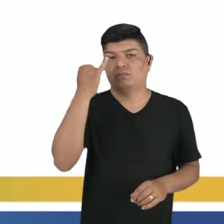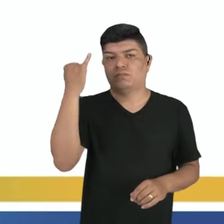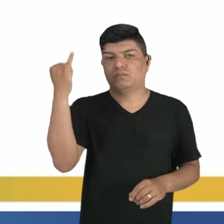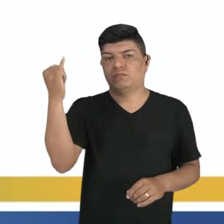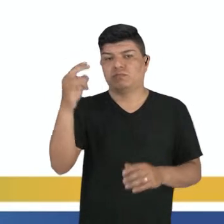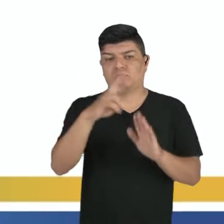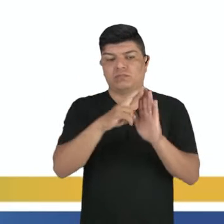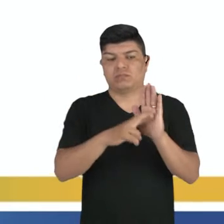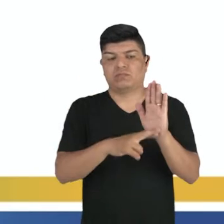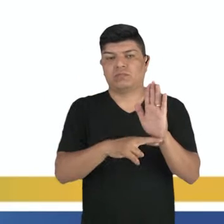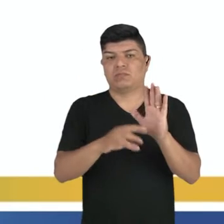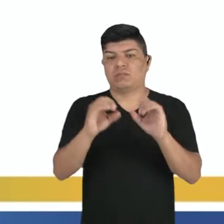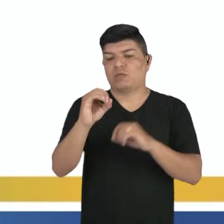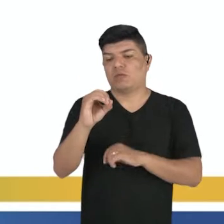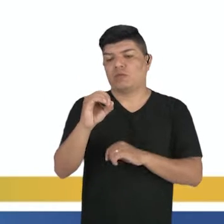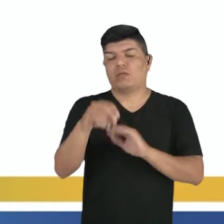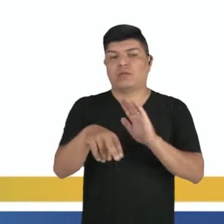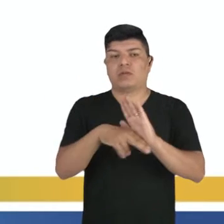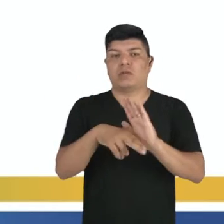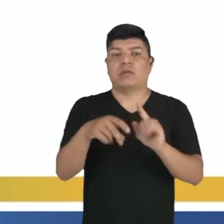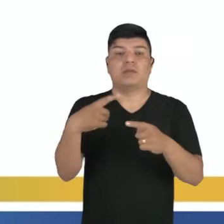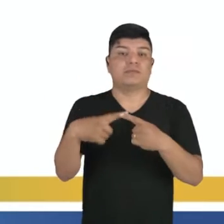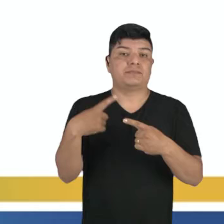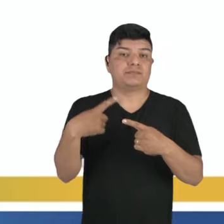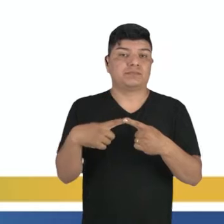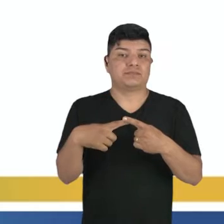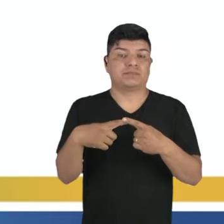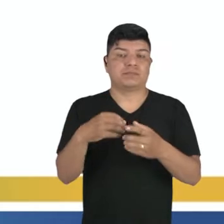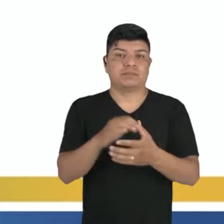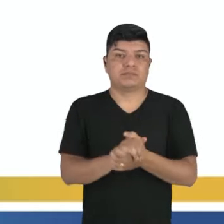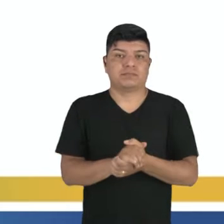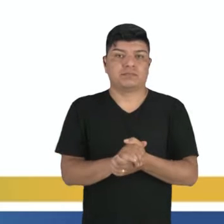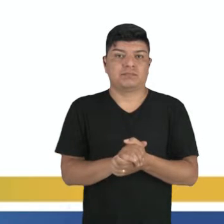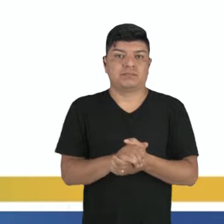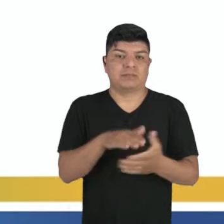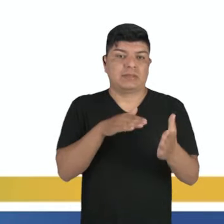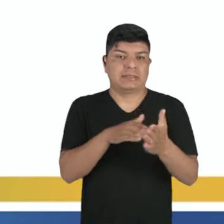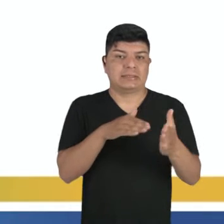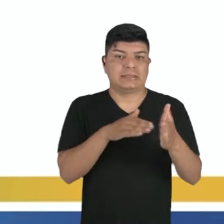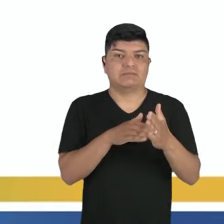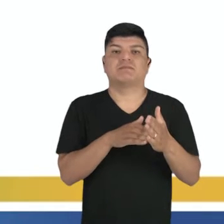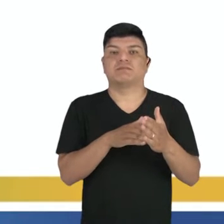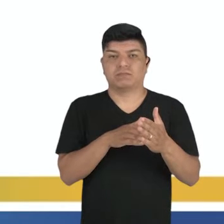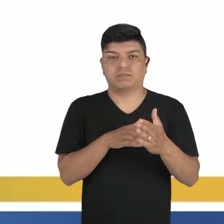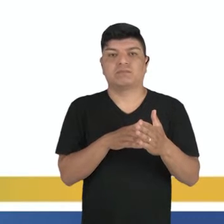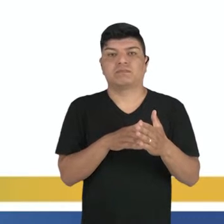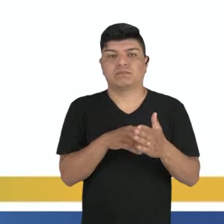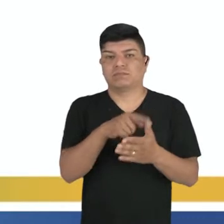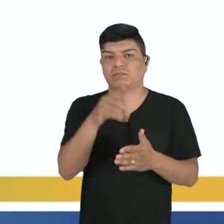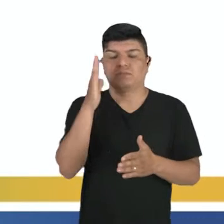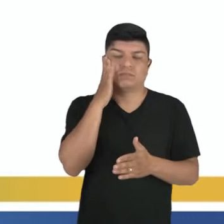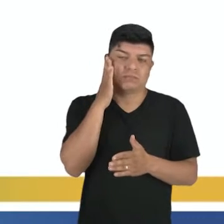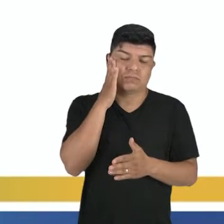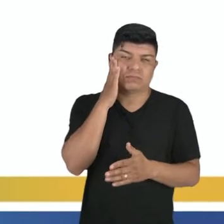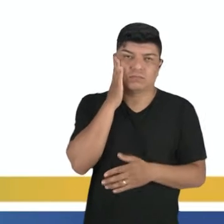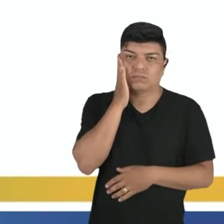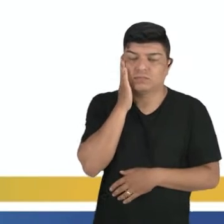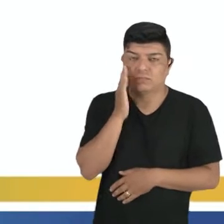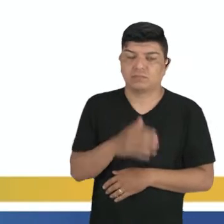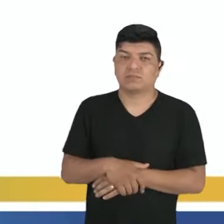muitas redações eram aqui. Por quê? A intervenção. Além de você saber o